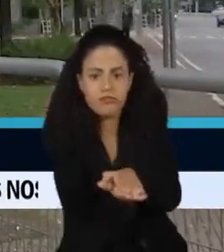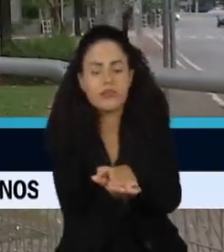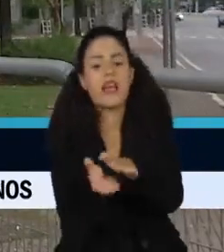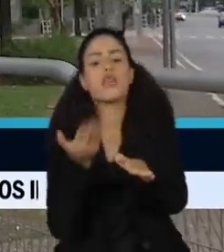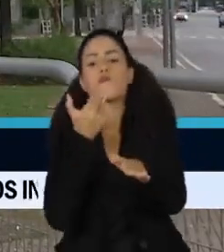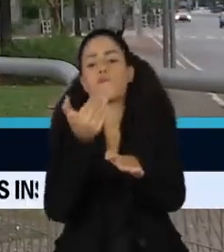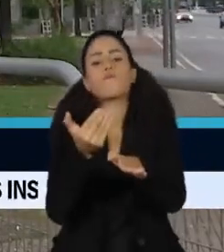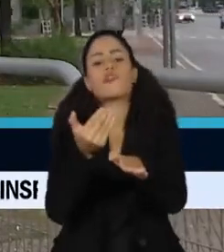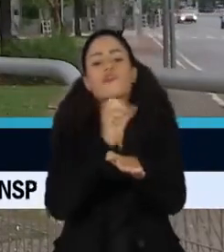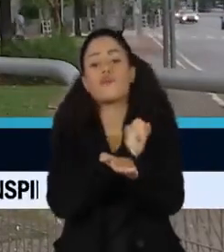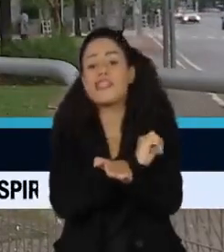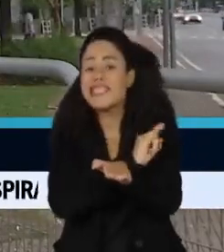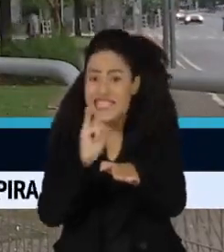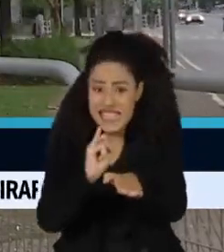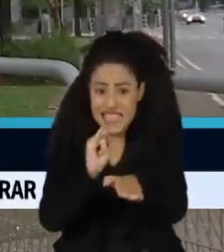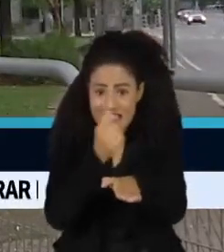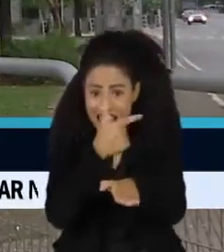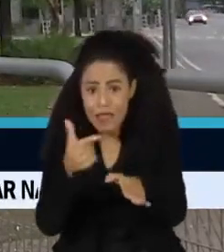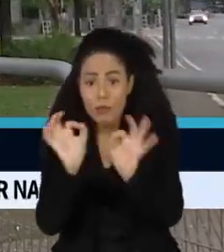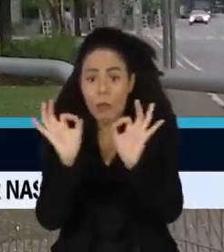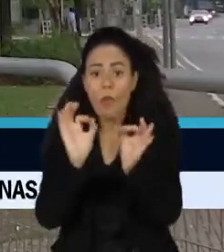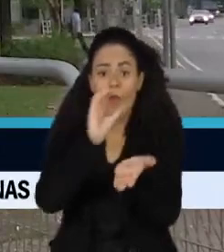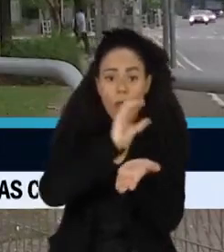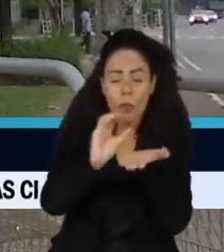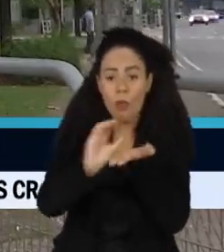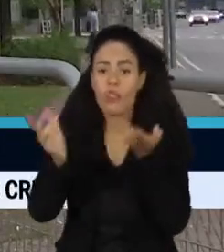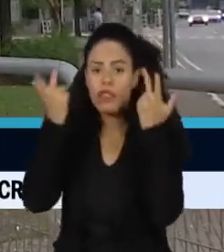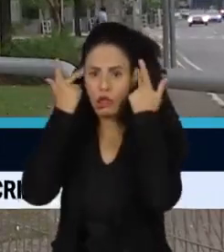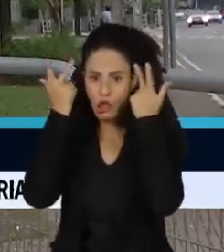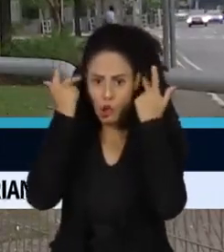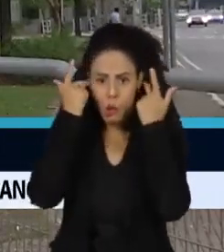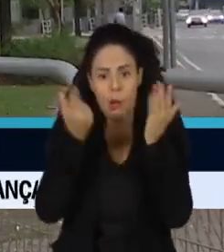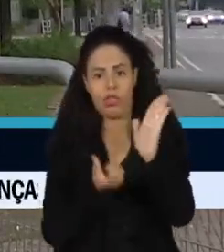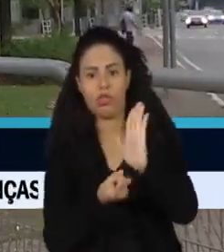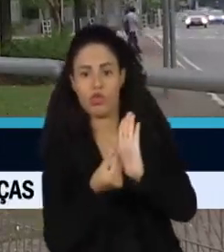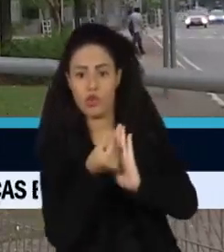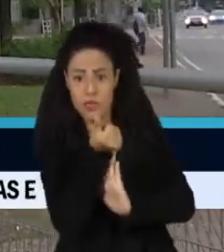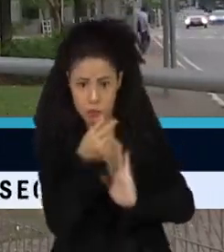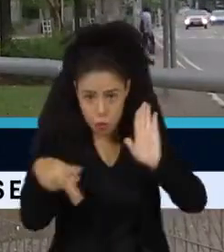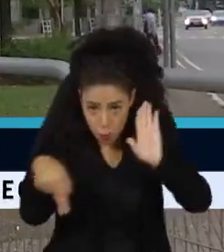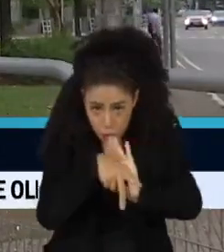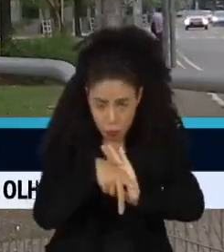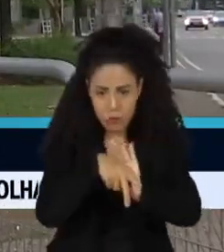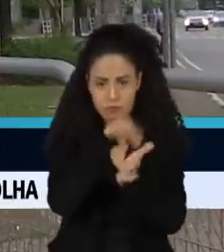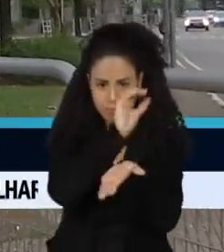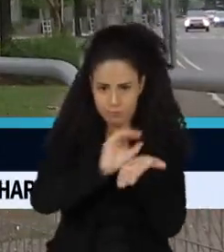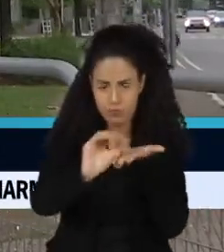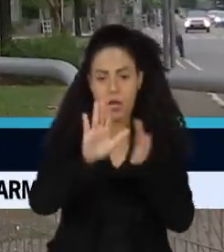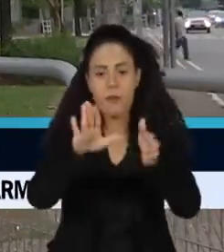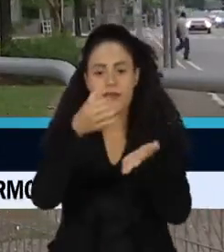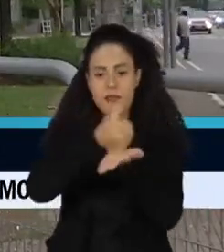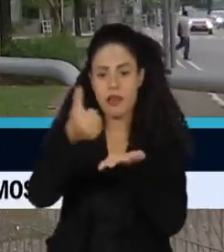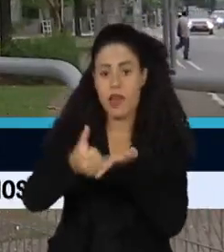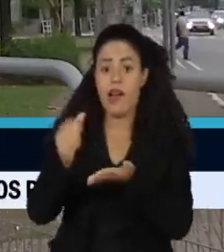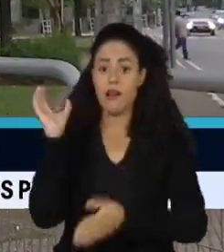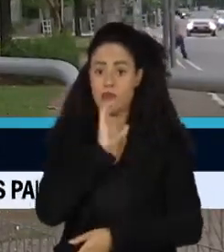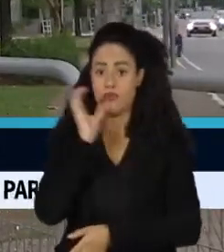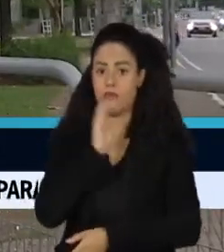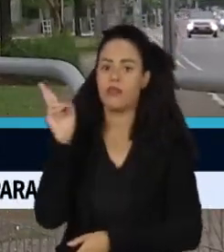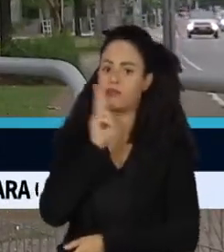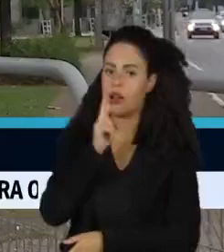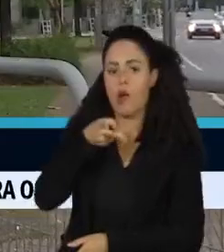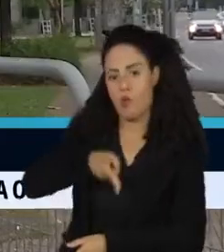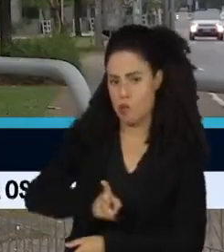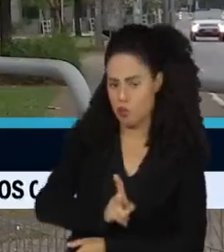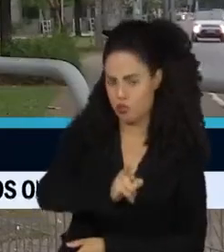solicitado enquanto não for normalizada a situação orçamentária. Já a emissão do passaporte de emergência está